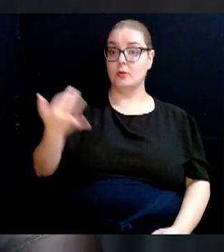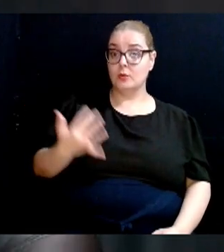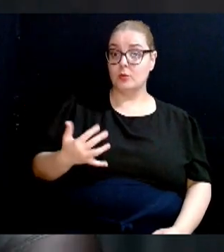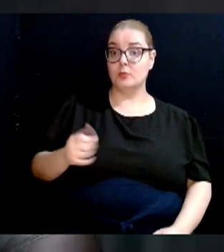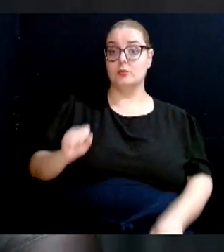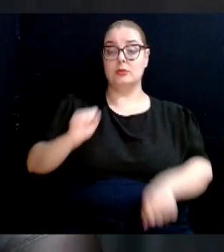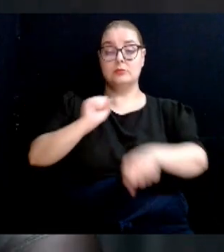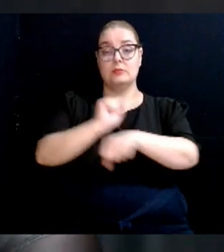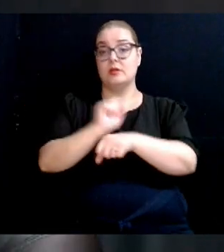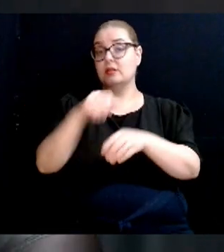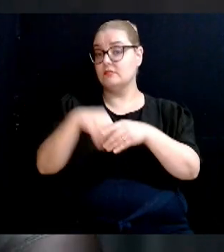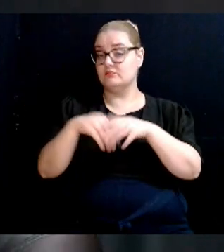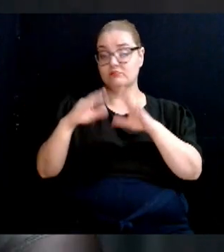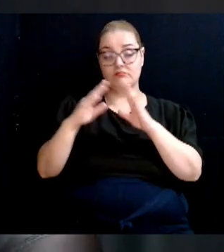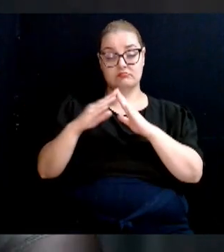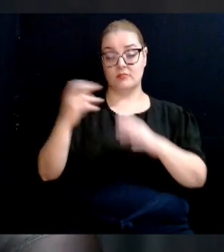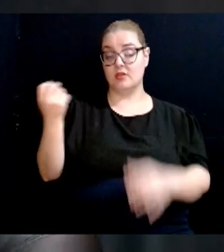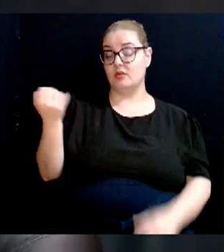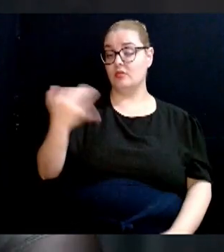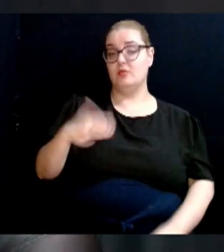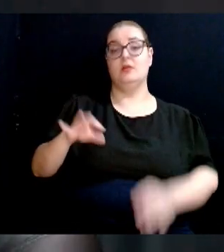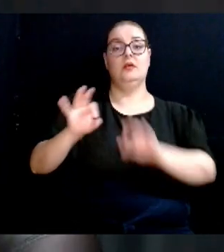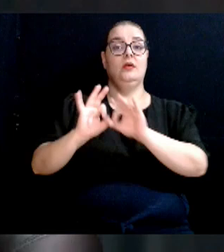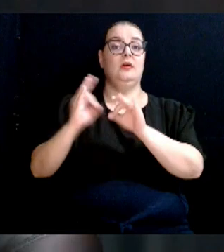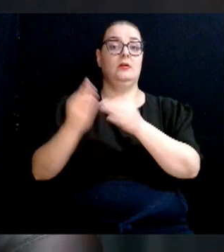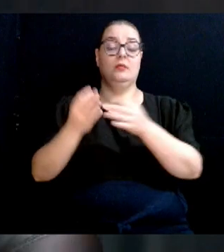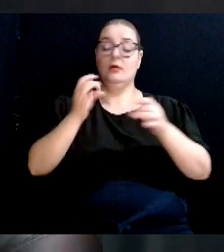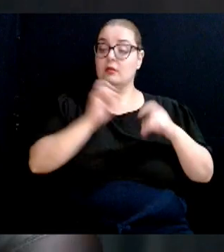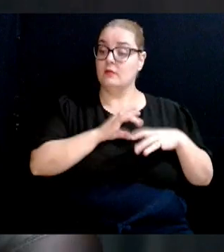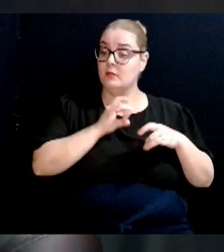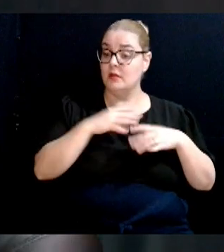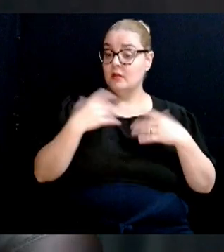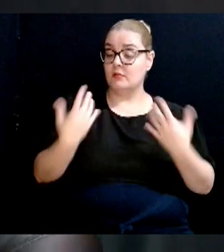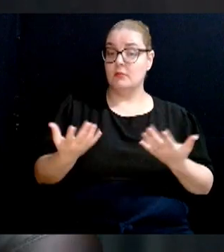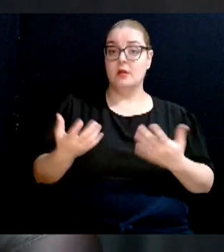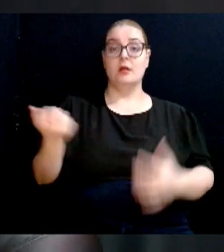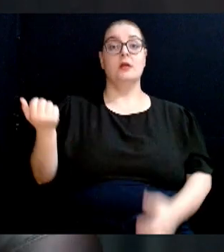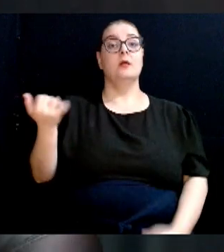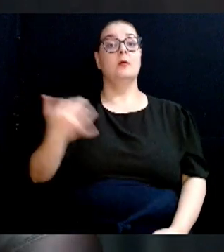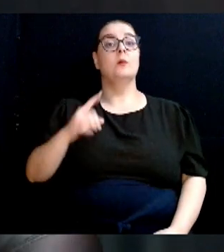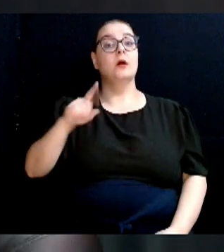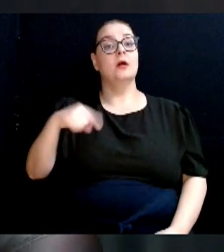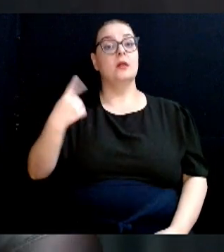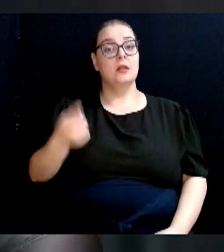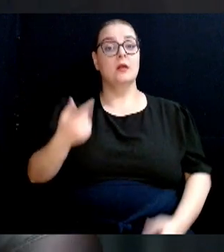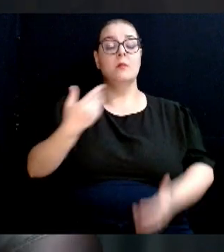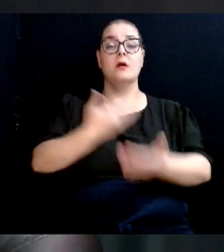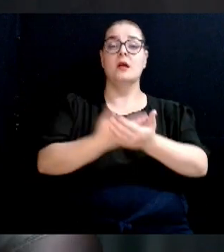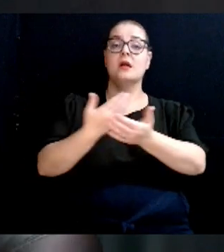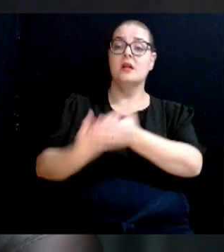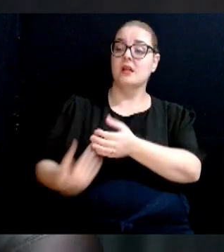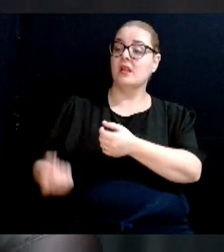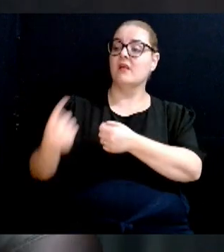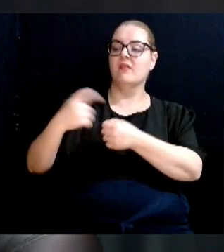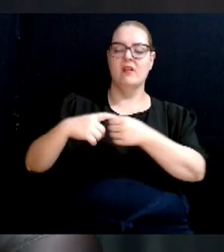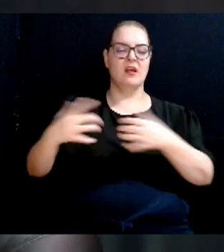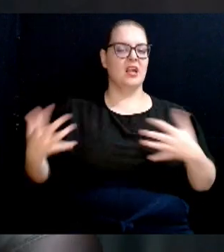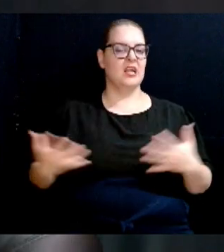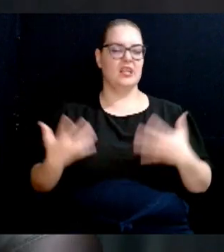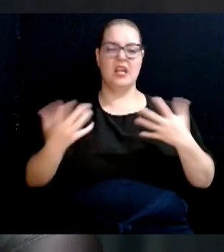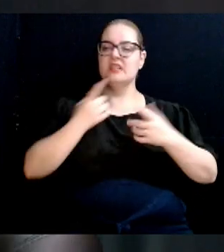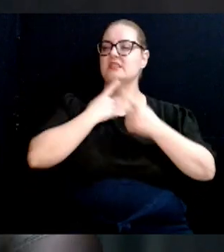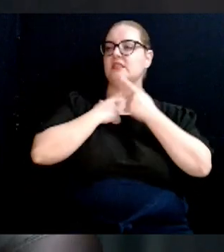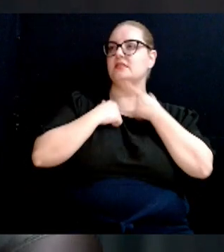de casa, o quanto a família estava com medo, e o quanto depois de estudar que voltou essa vitalidade, esse